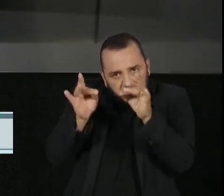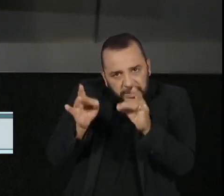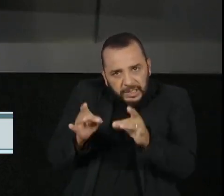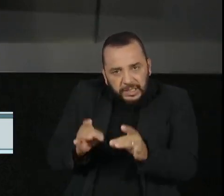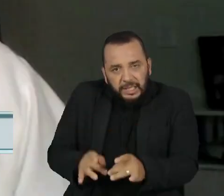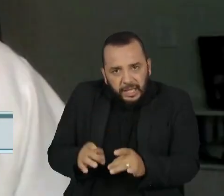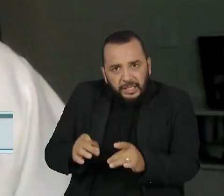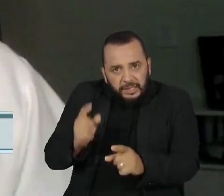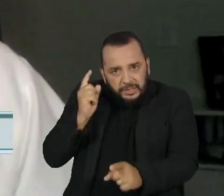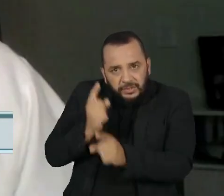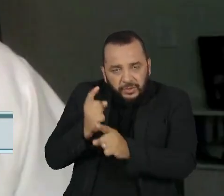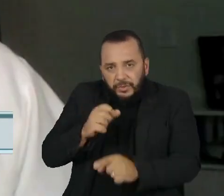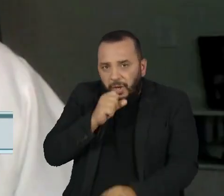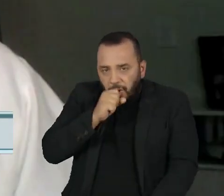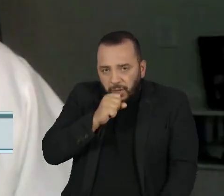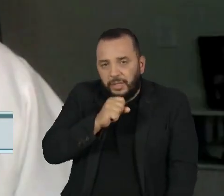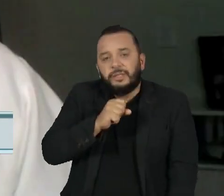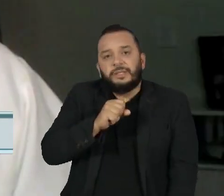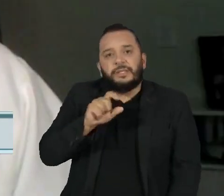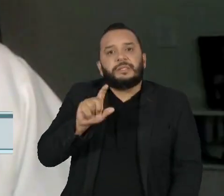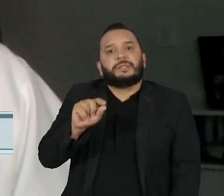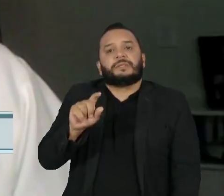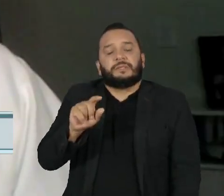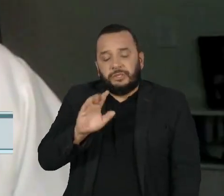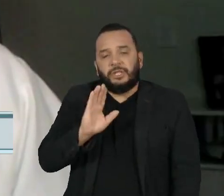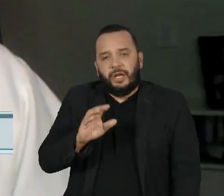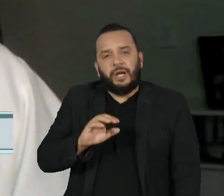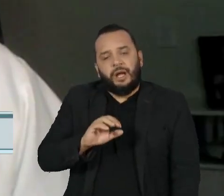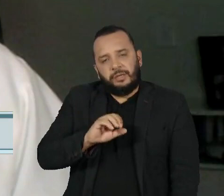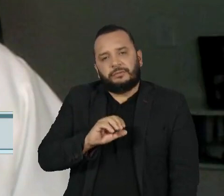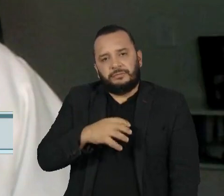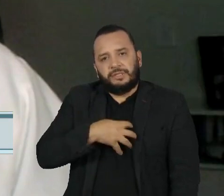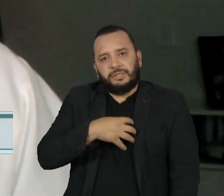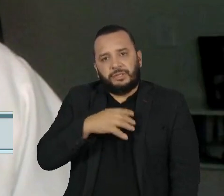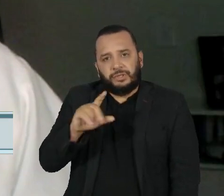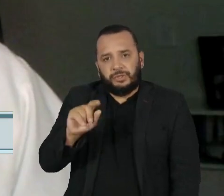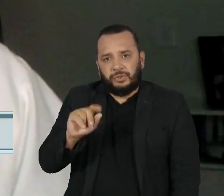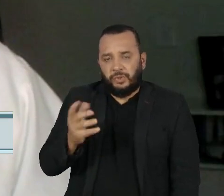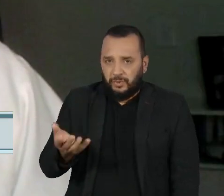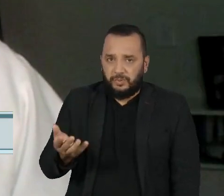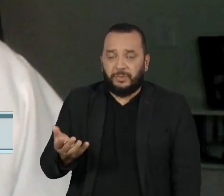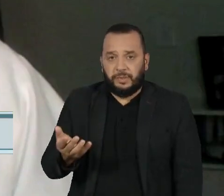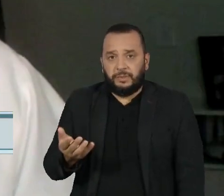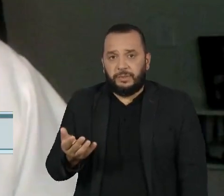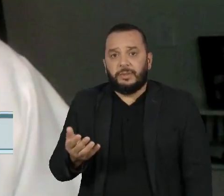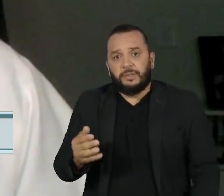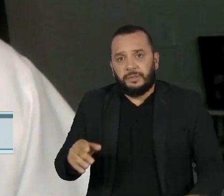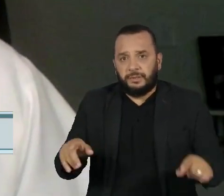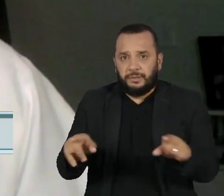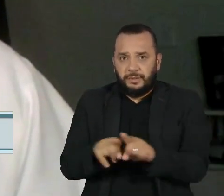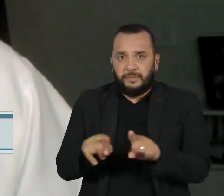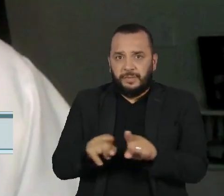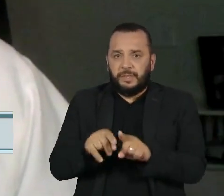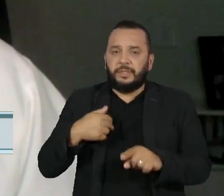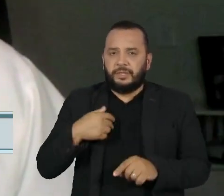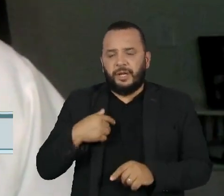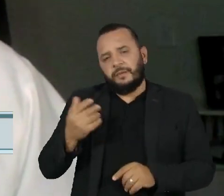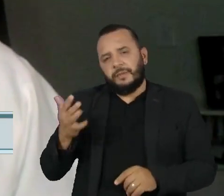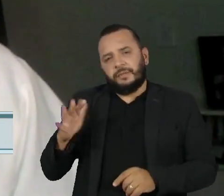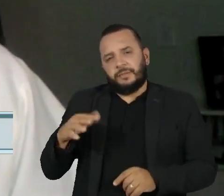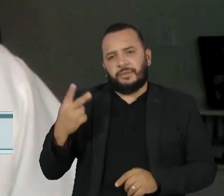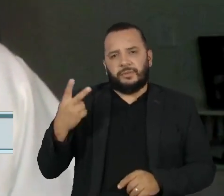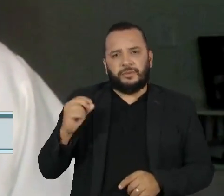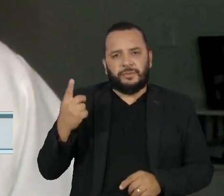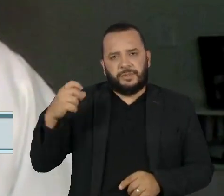primeiros sintomas. Como todo o esforço durante esses primeiros anos da pandemia estava justamente a atender os pacientes por Covid-19,